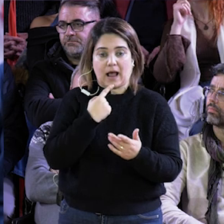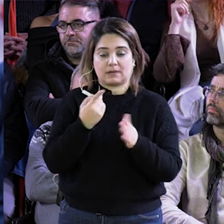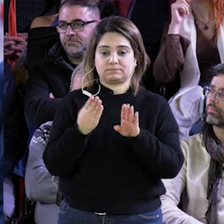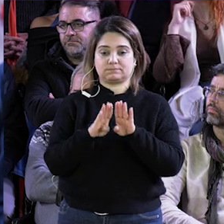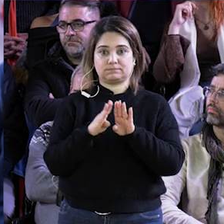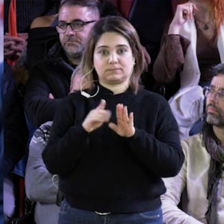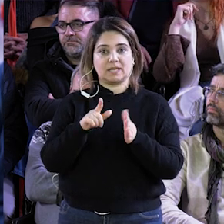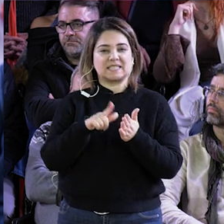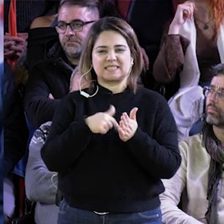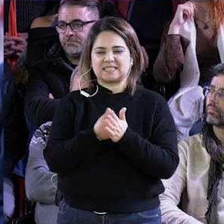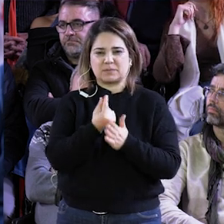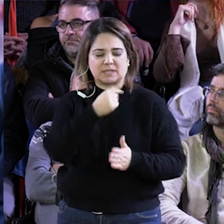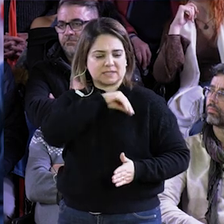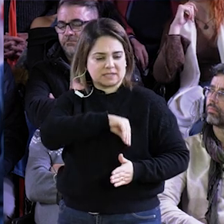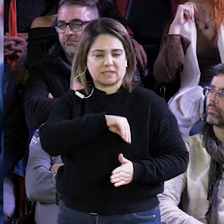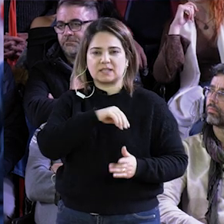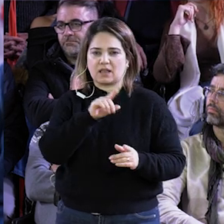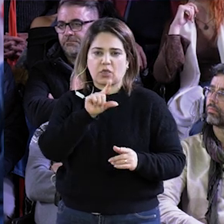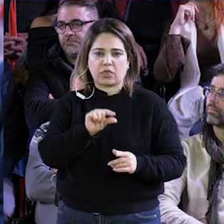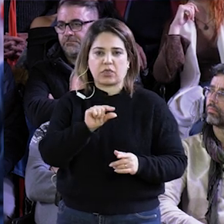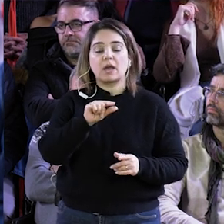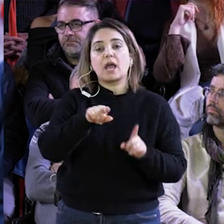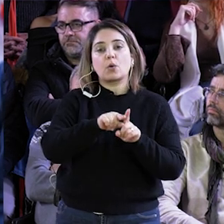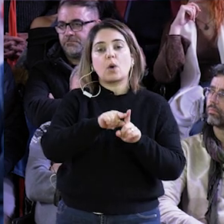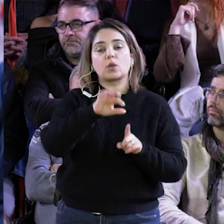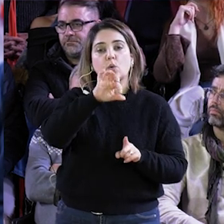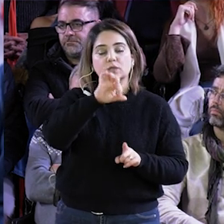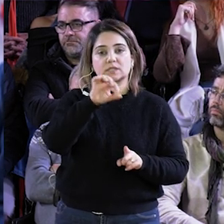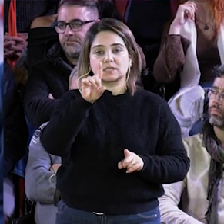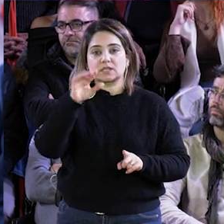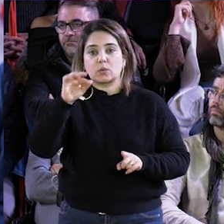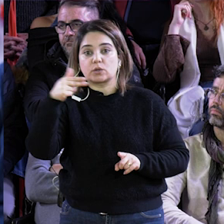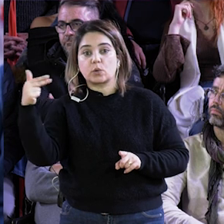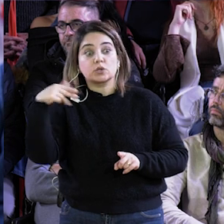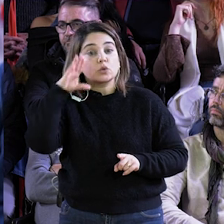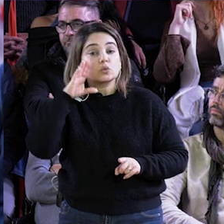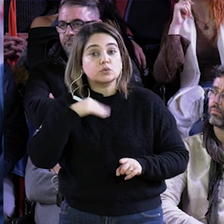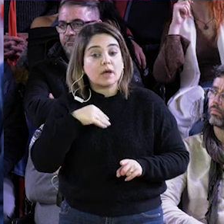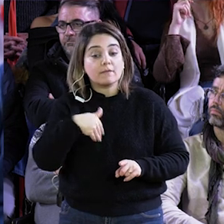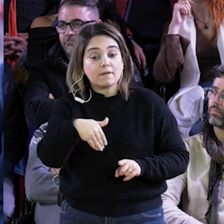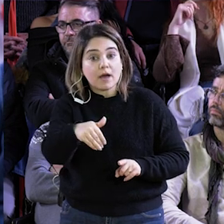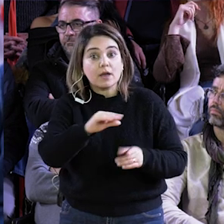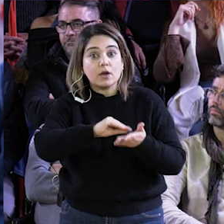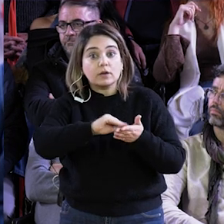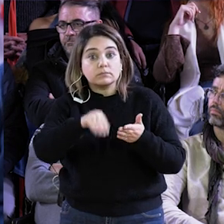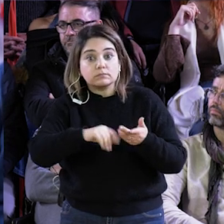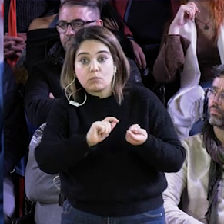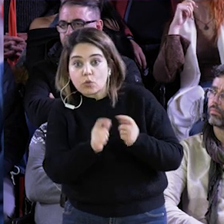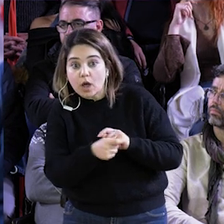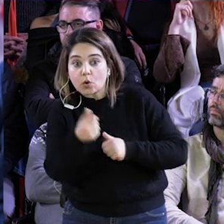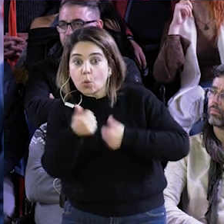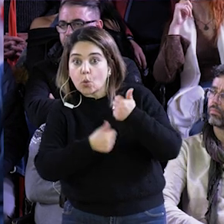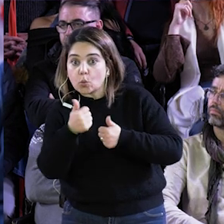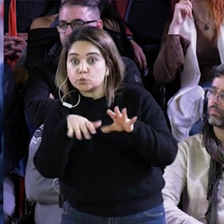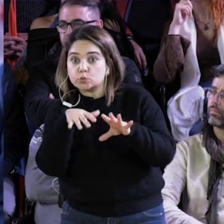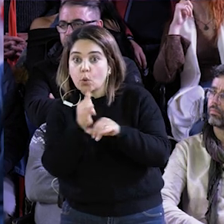sempre com salários colados ao salário mínimo, 864 euros, e com o sobressalto de não saberem se as empresas que ganham os concursos vão respeitar a lei